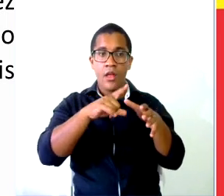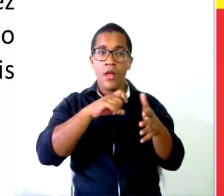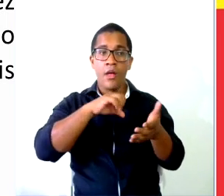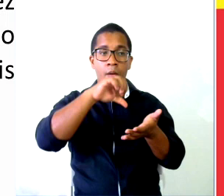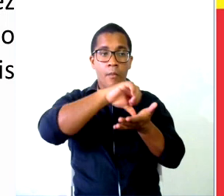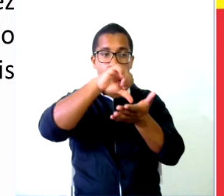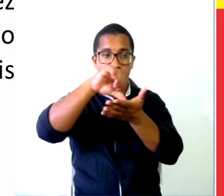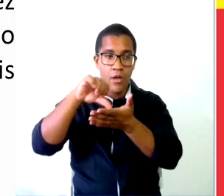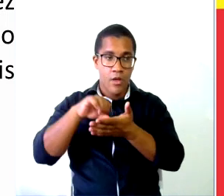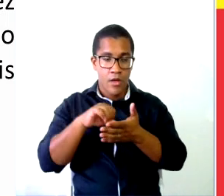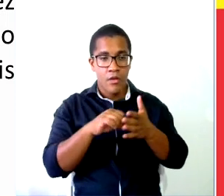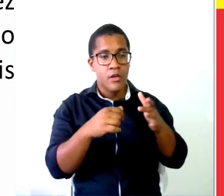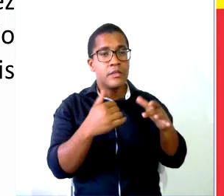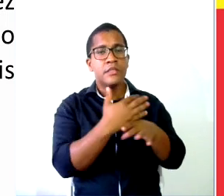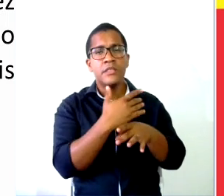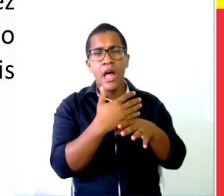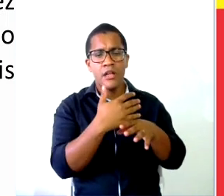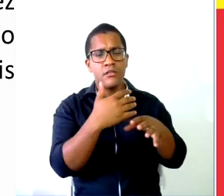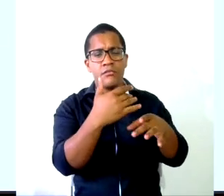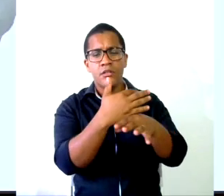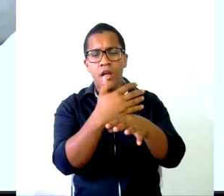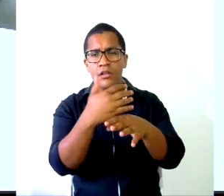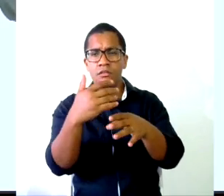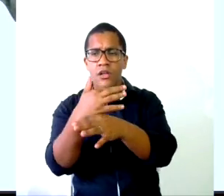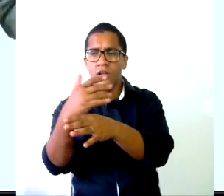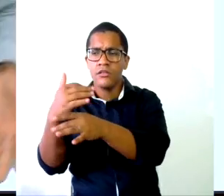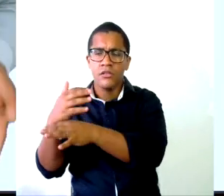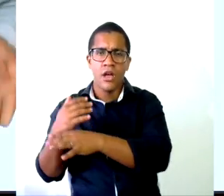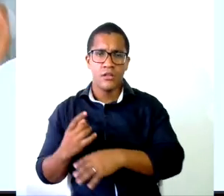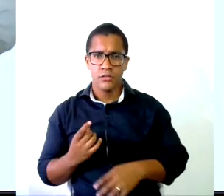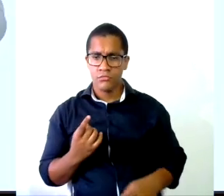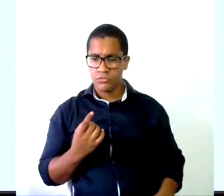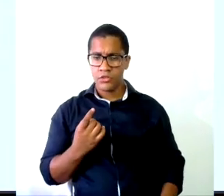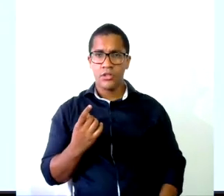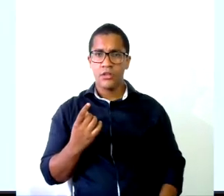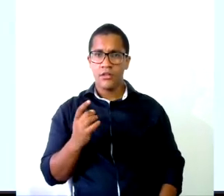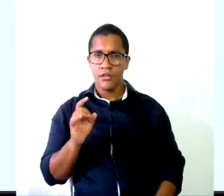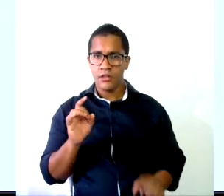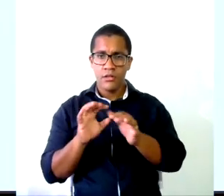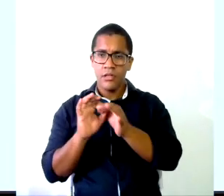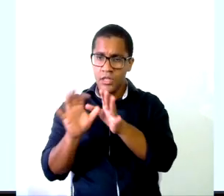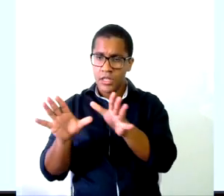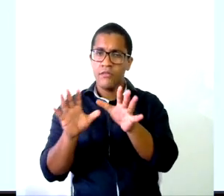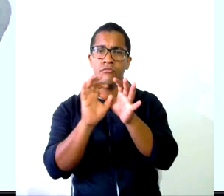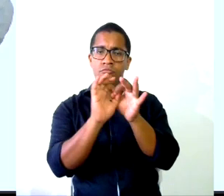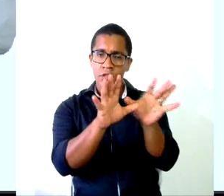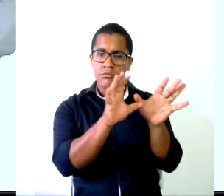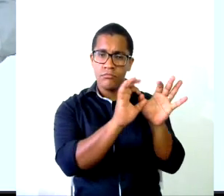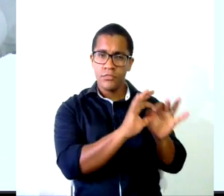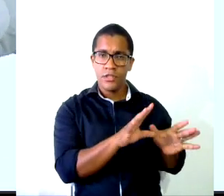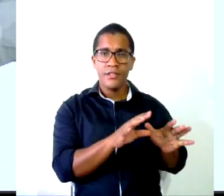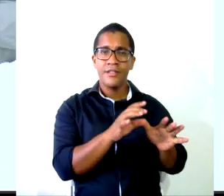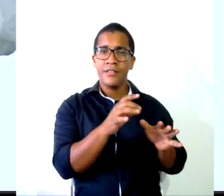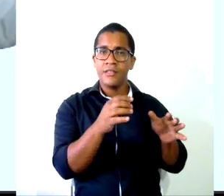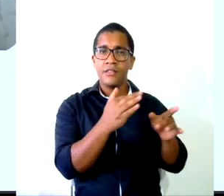polis autônomos, que um conjunto de cidades independentes, né? Cada uma